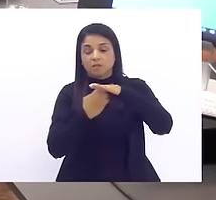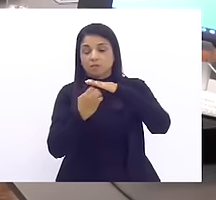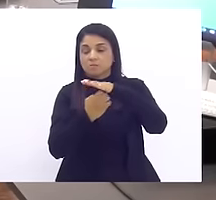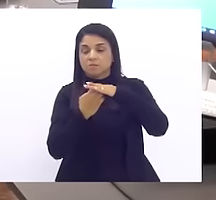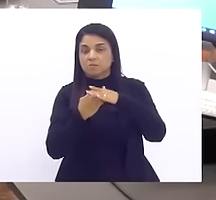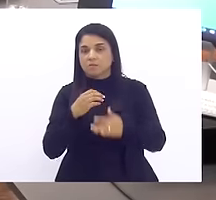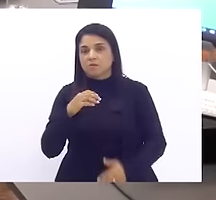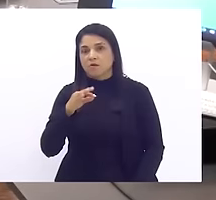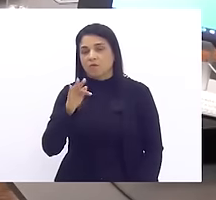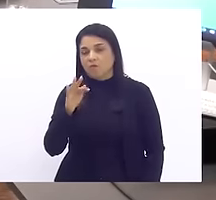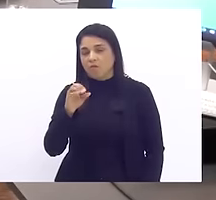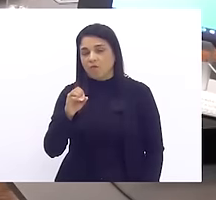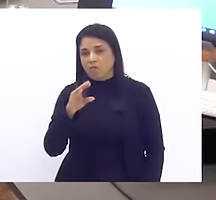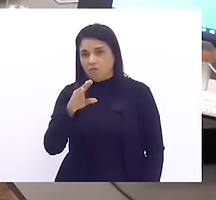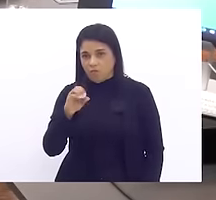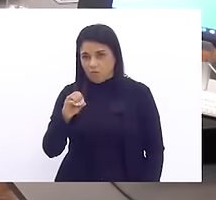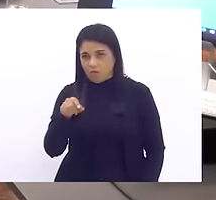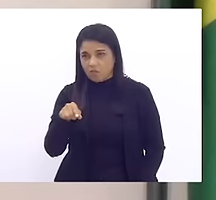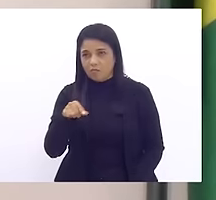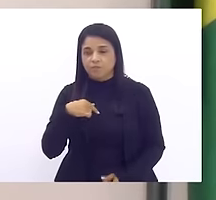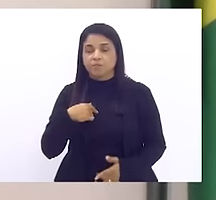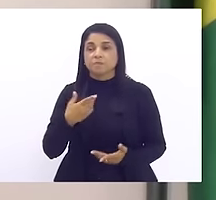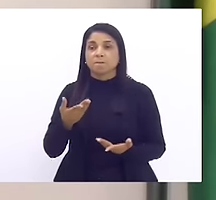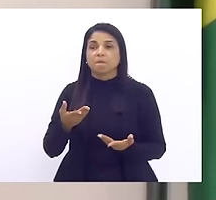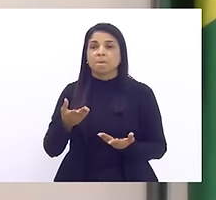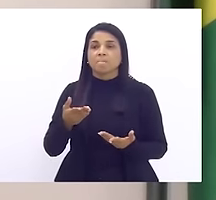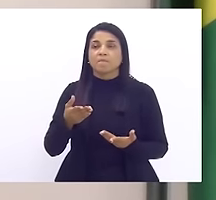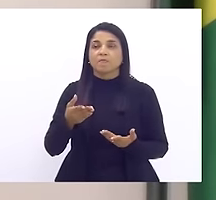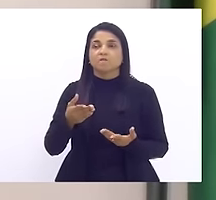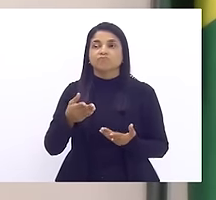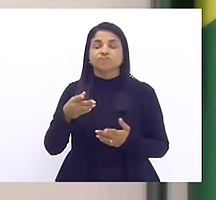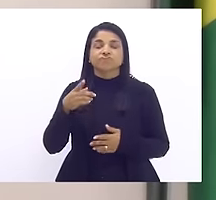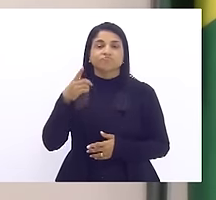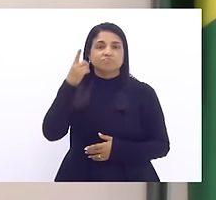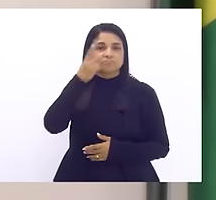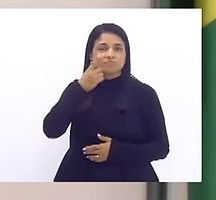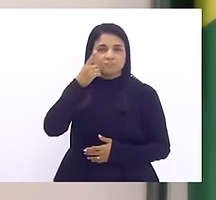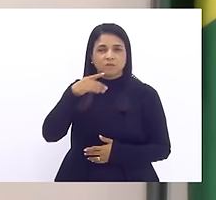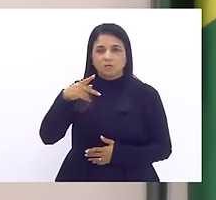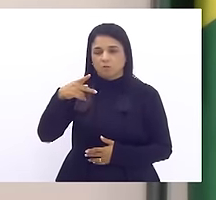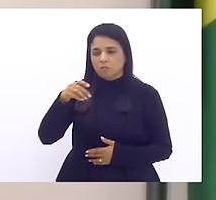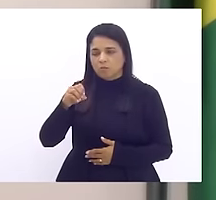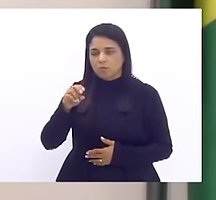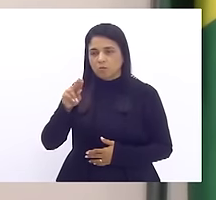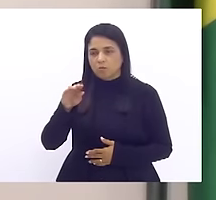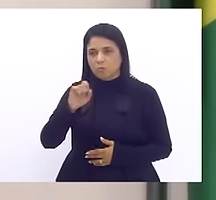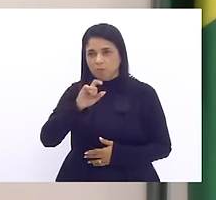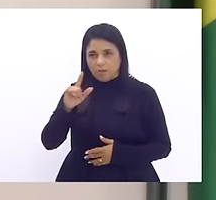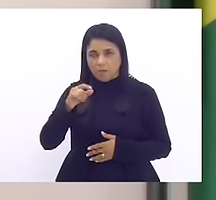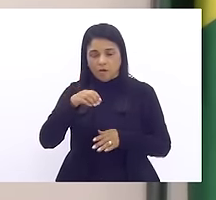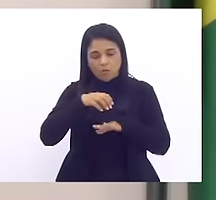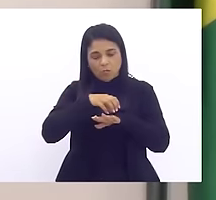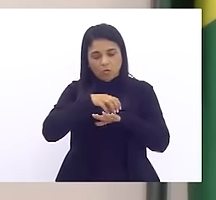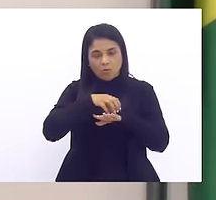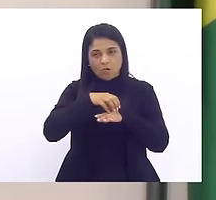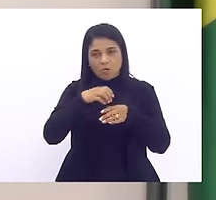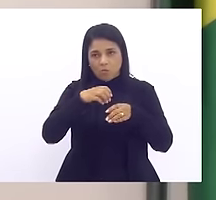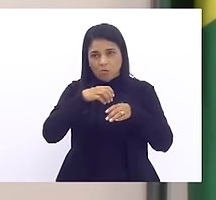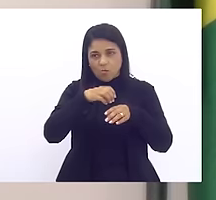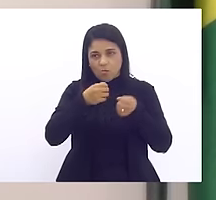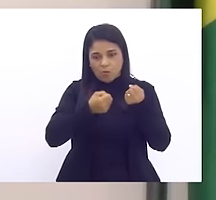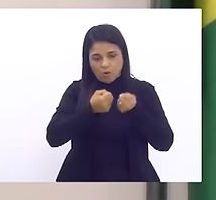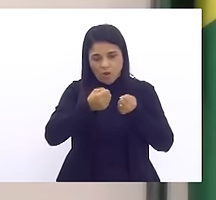no caso como esse aqui que o deputado trouxe em que o veículo apreendido vai para uma cidade